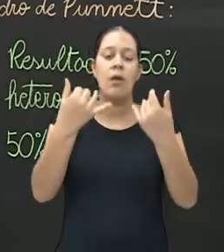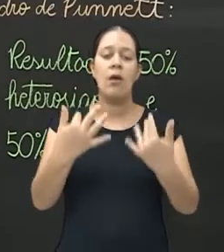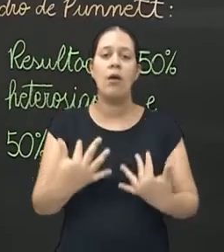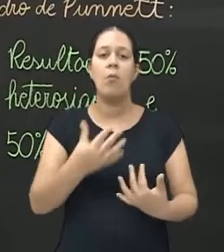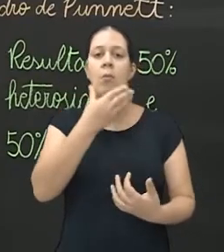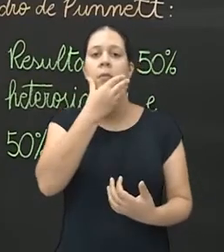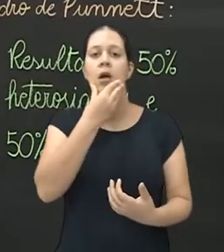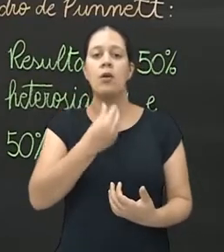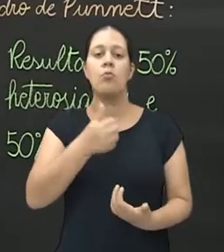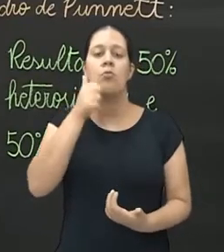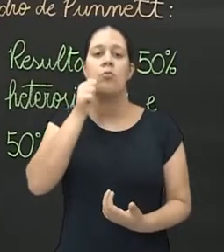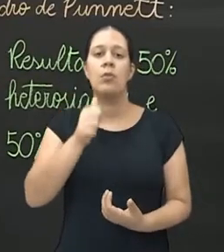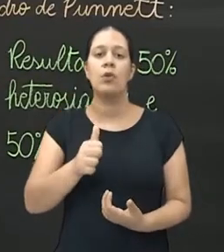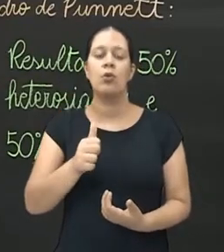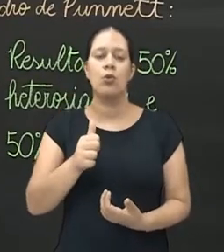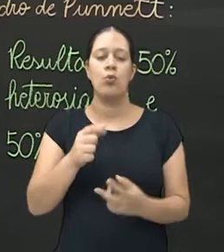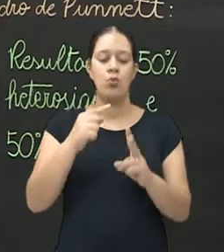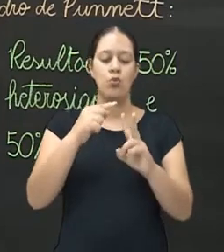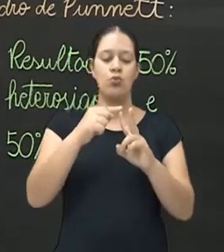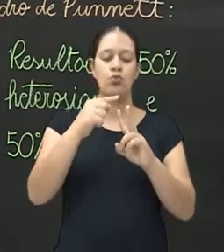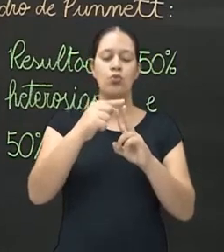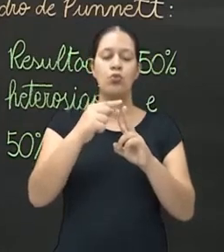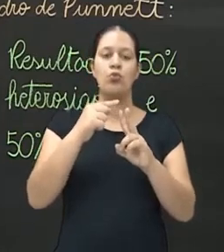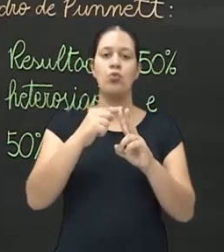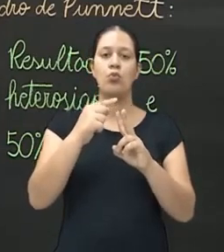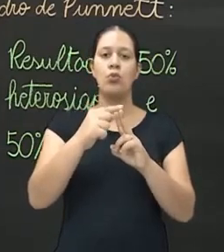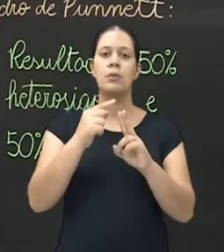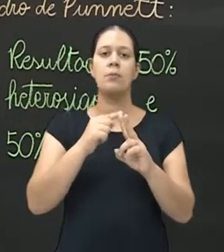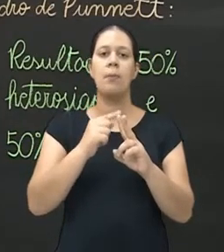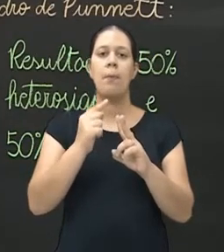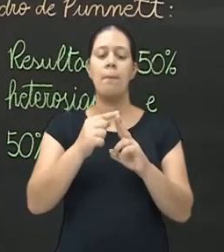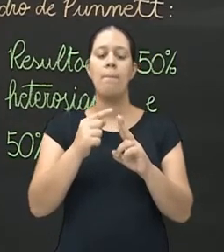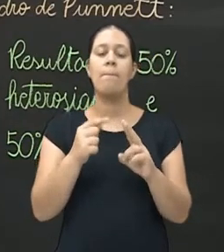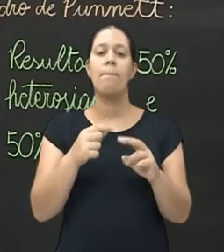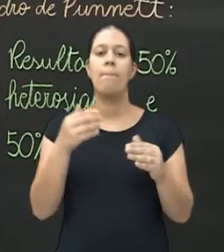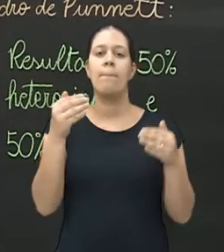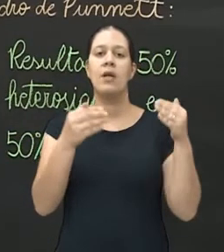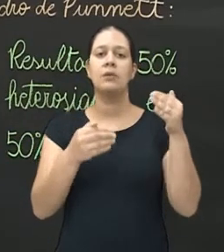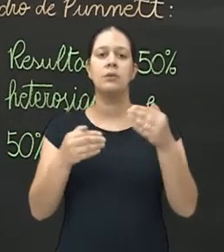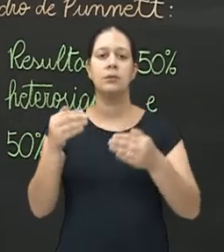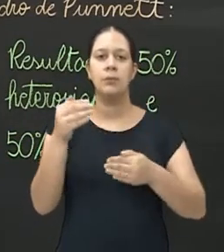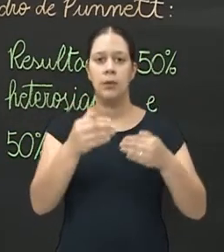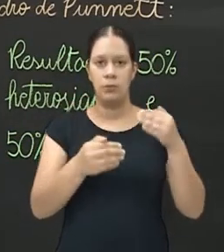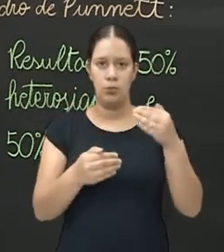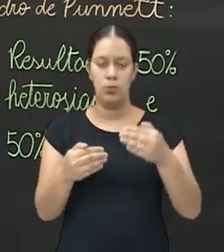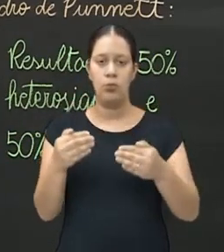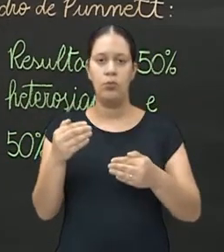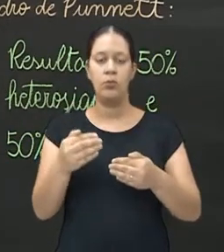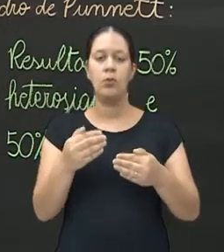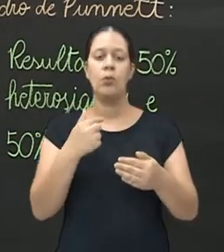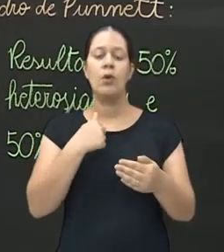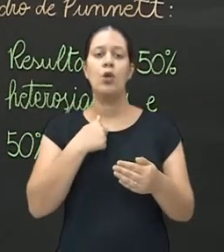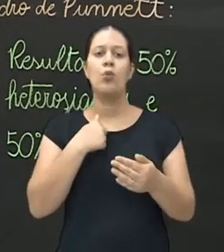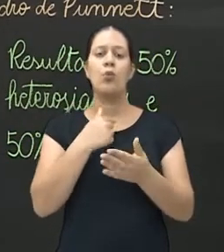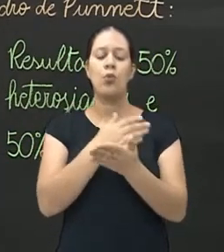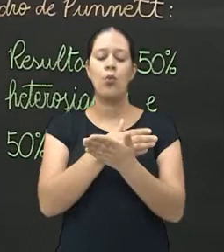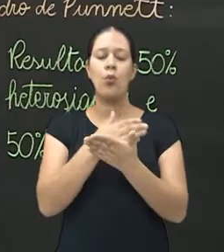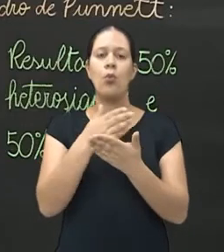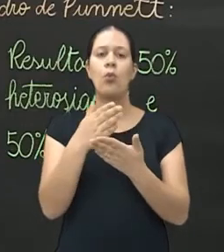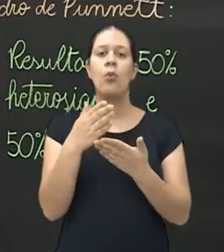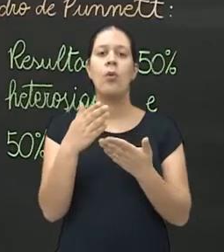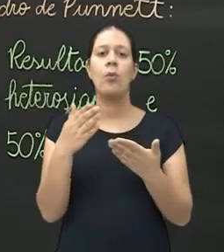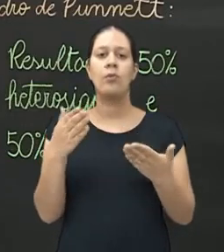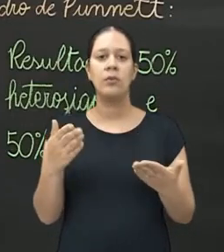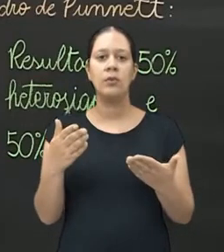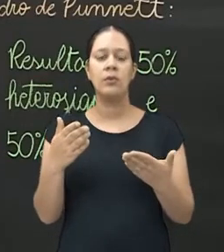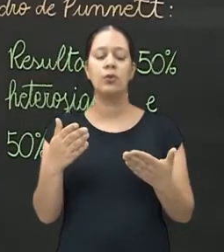tá? O importante é estar os dois participando. Então, eu coloquei azinho, azão, azinho. E aí eu começo a juntar. Eu estou fazendo